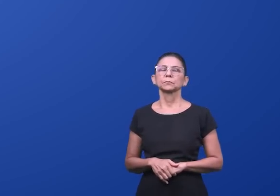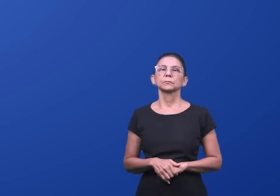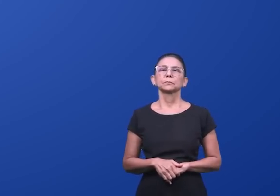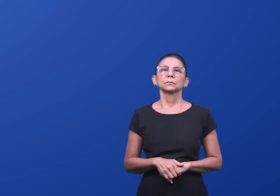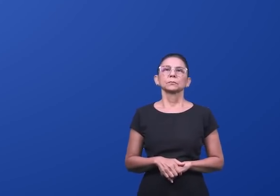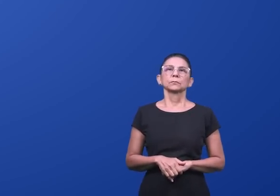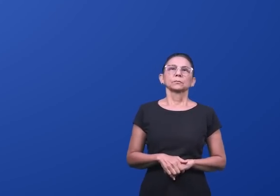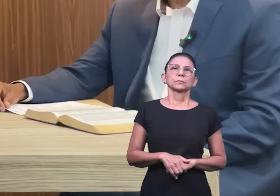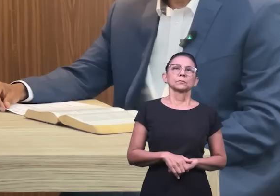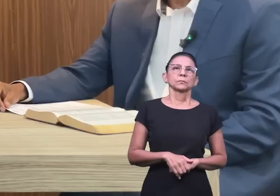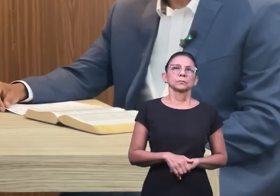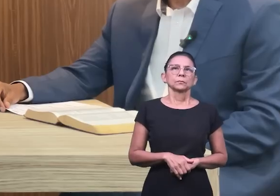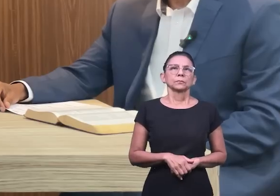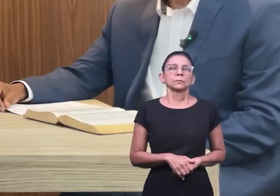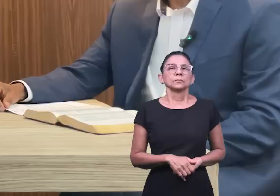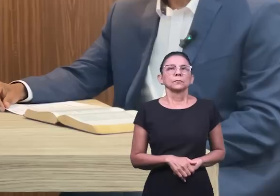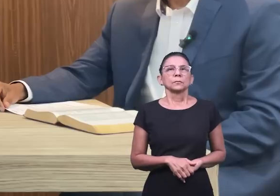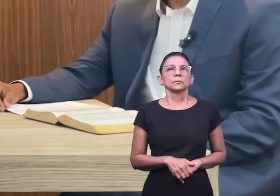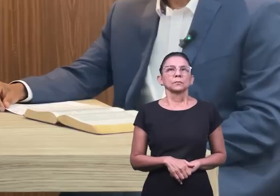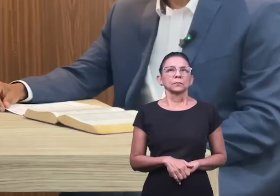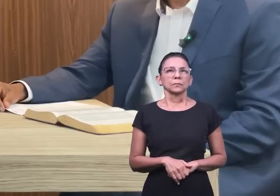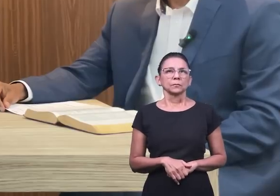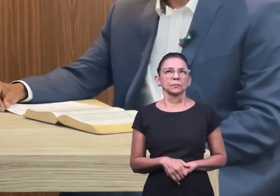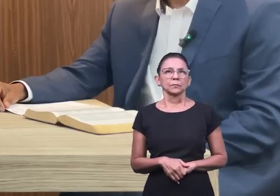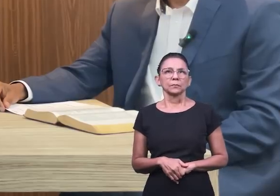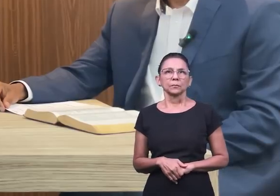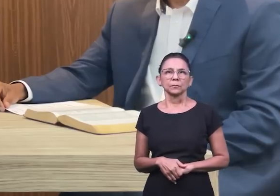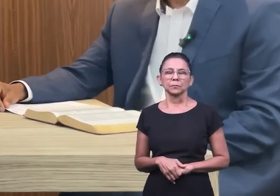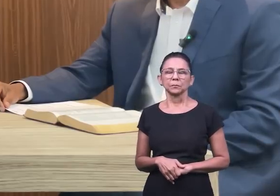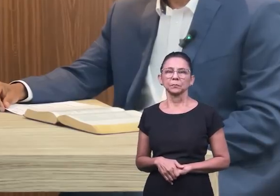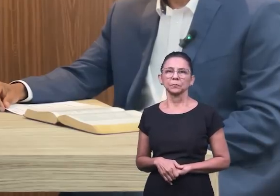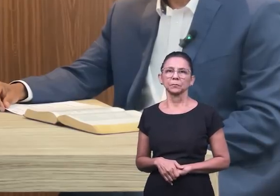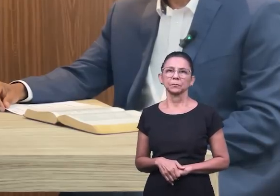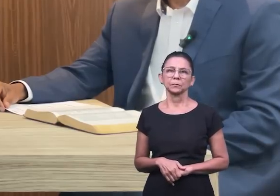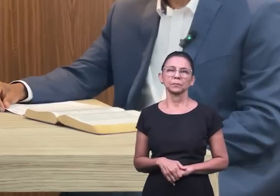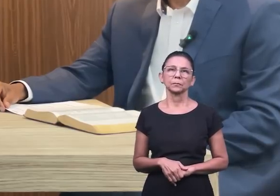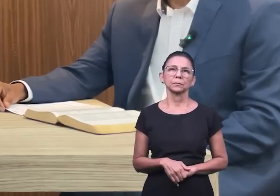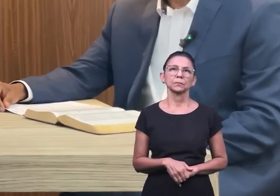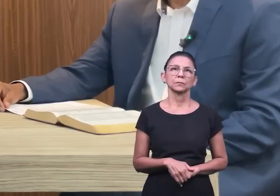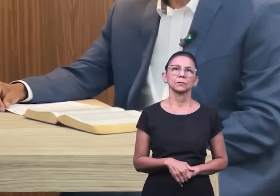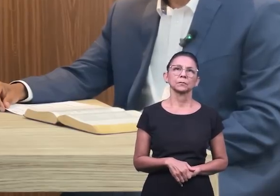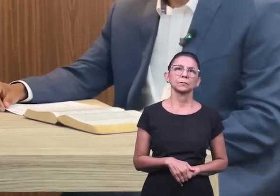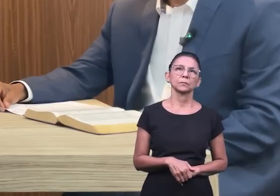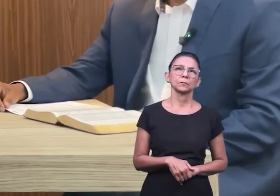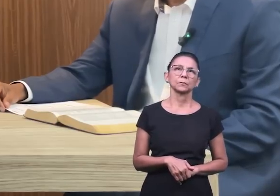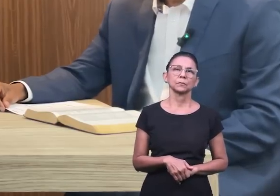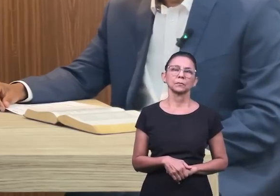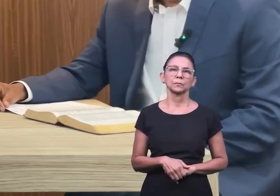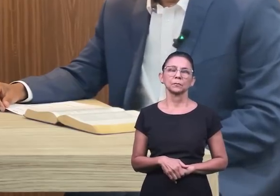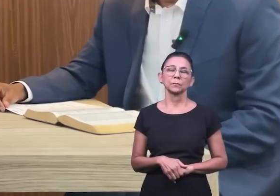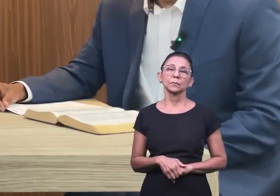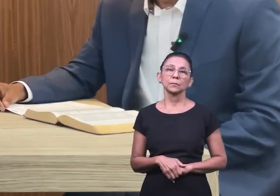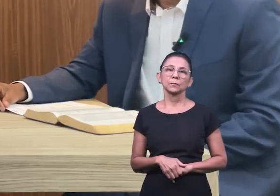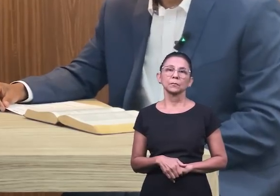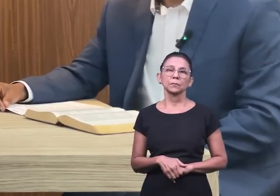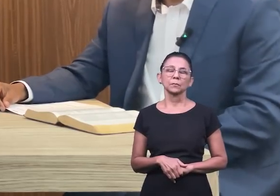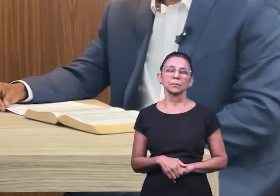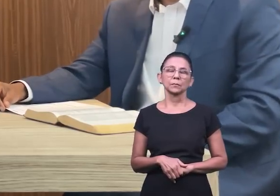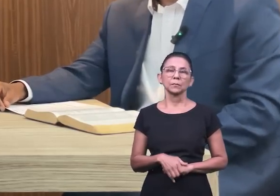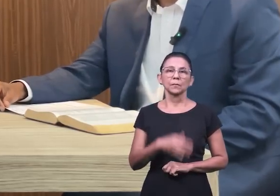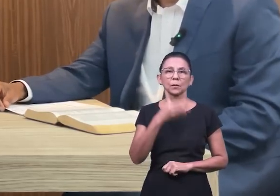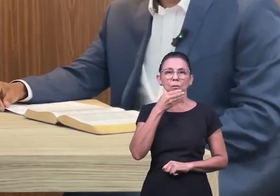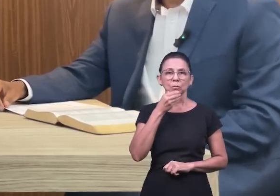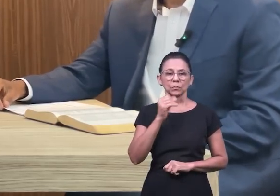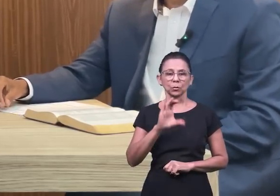paz do Senhor Jesus. Pastor Albino, seu comentário sobre a resposta do ungido Tiago. Eu queria fazer